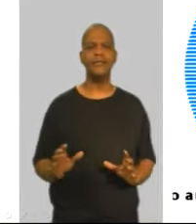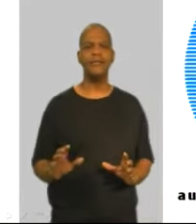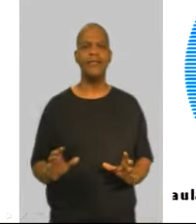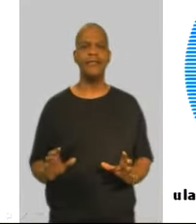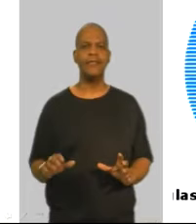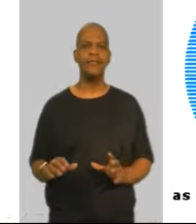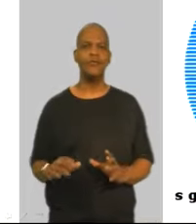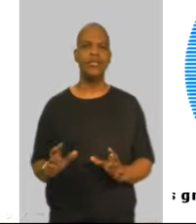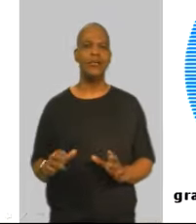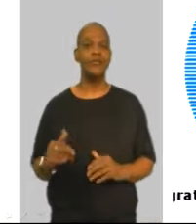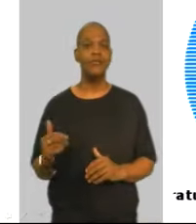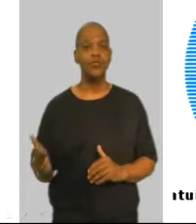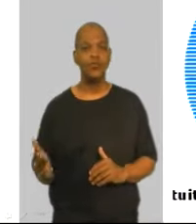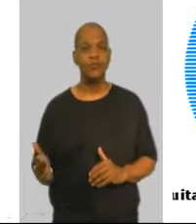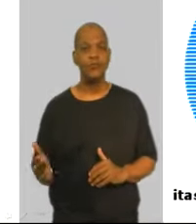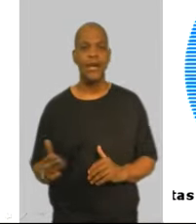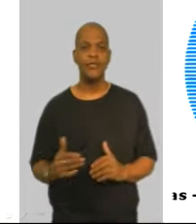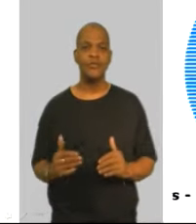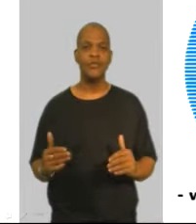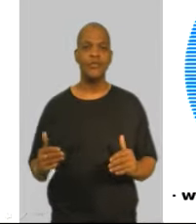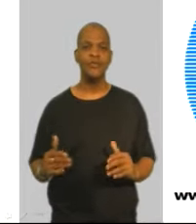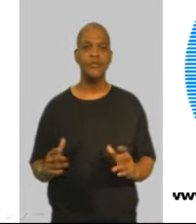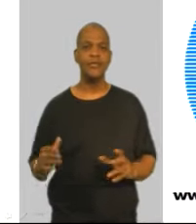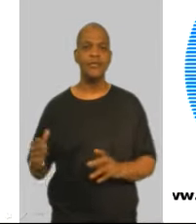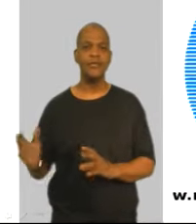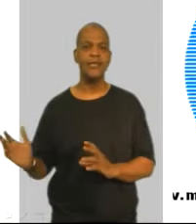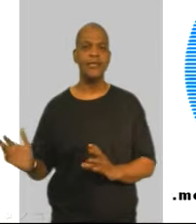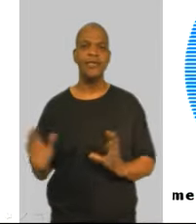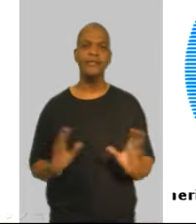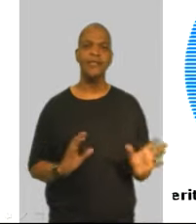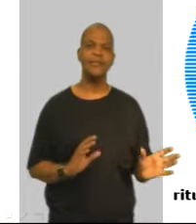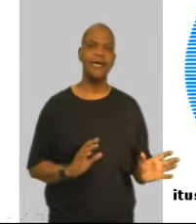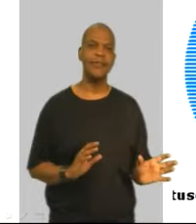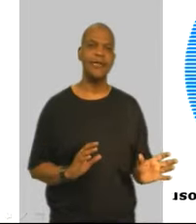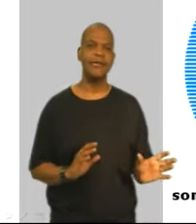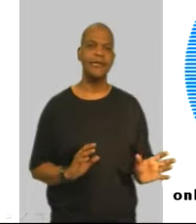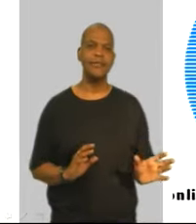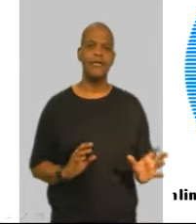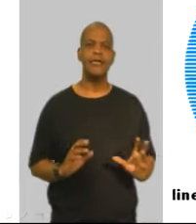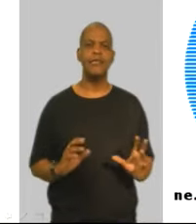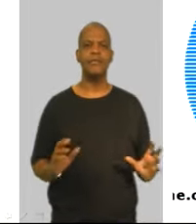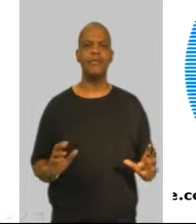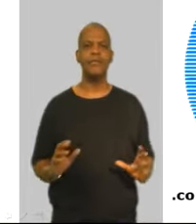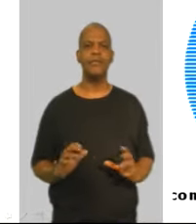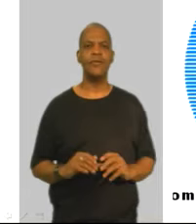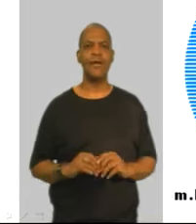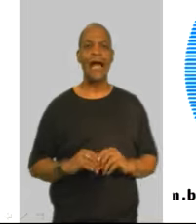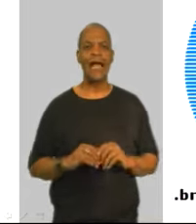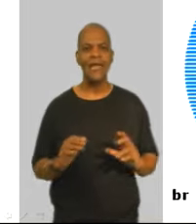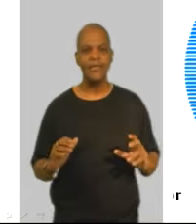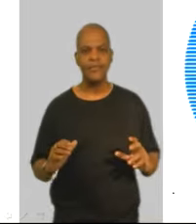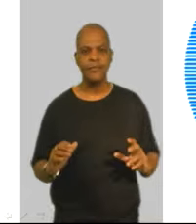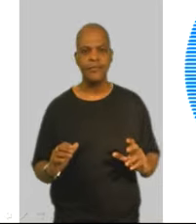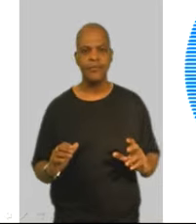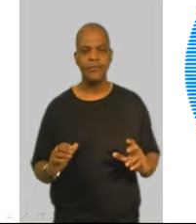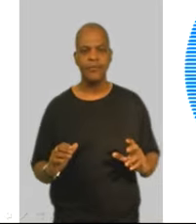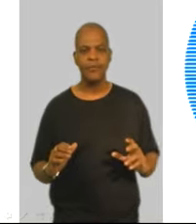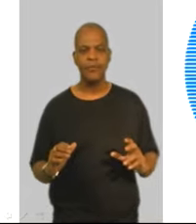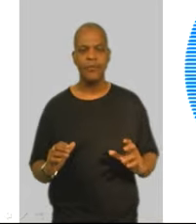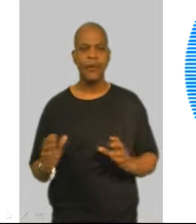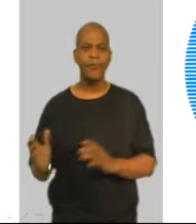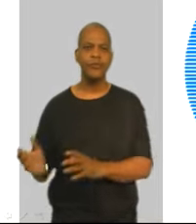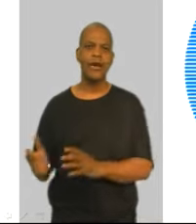um país que não tem a tradição de traduzir tudo. Às vezes a gente usa as coisas em inglês e nem sabe o que é inglês. Então você tem, por exemplo, a